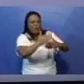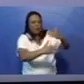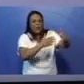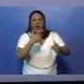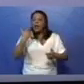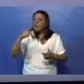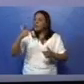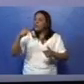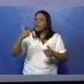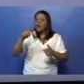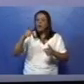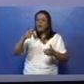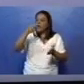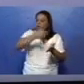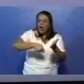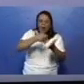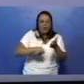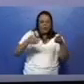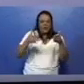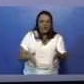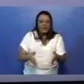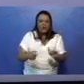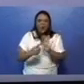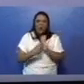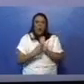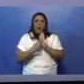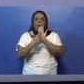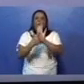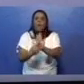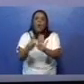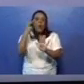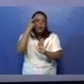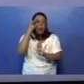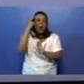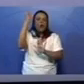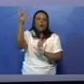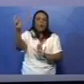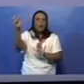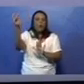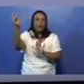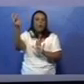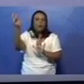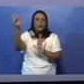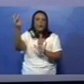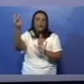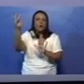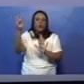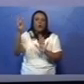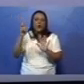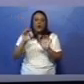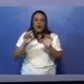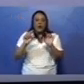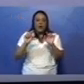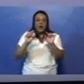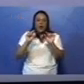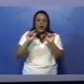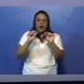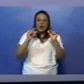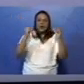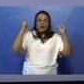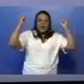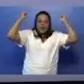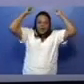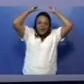né? Revelam parte da cultura grega, como que eles pensavam na época. Eles foram temas de